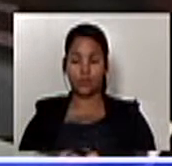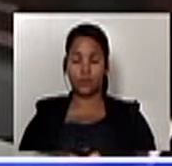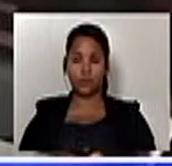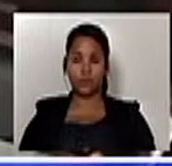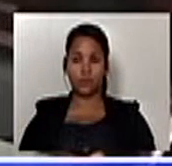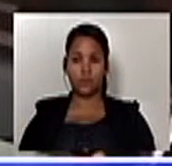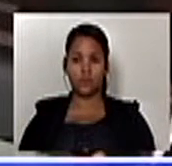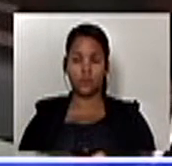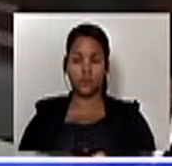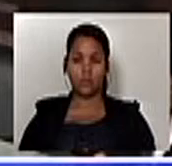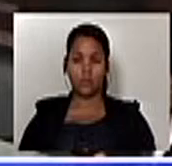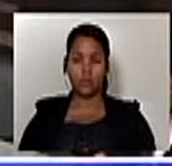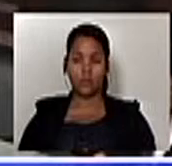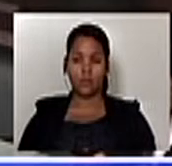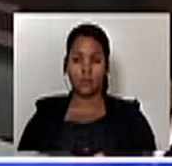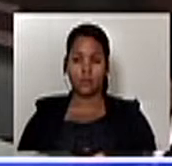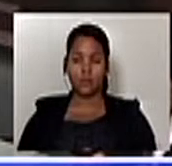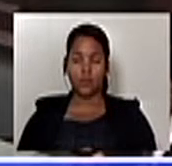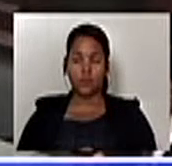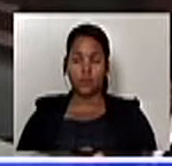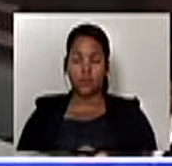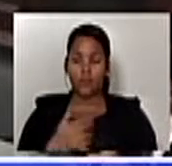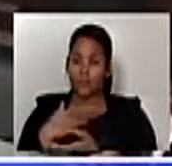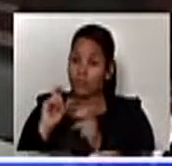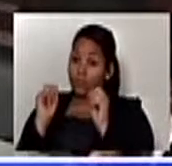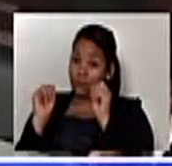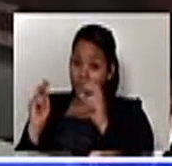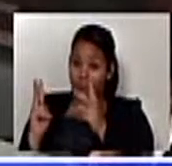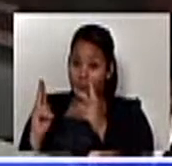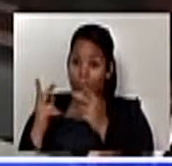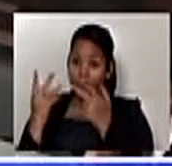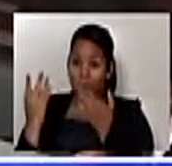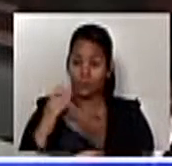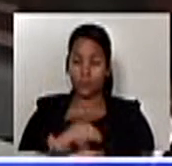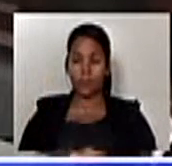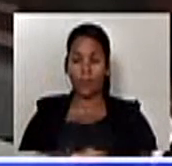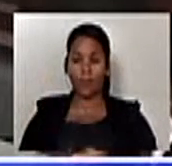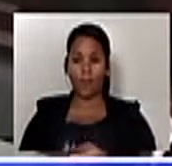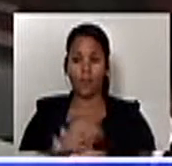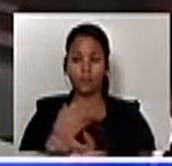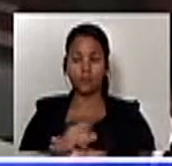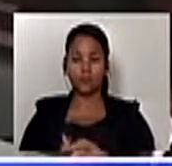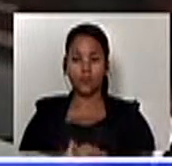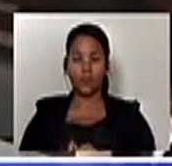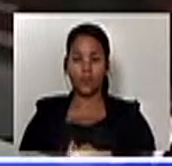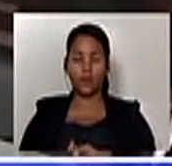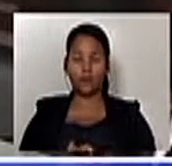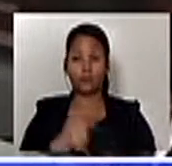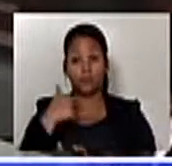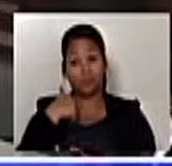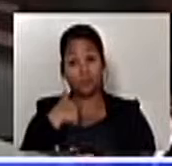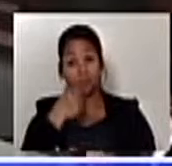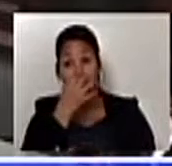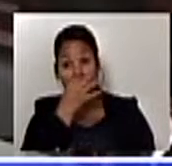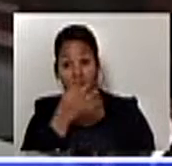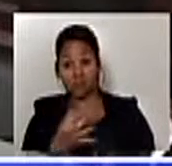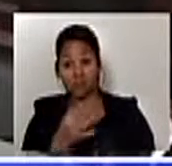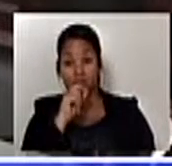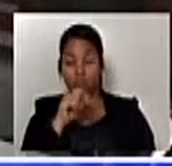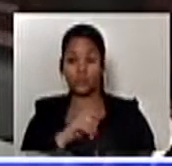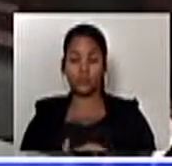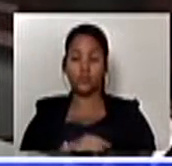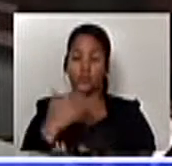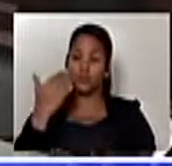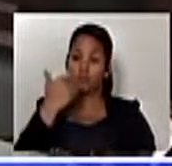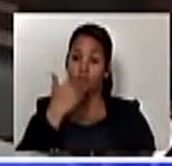Eu propunha aqui até que o Estado fosse um pouco mais agressivo nesse processo